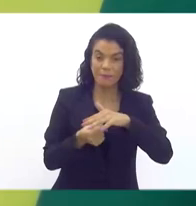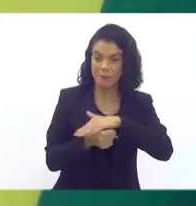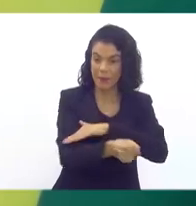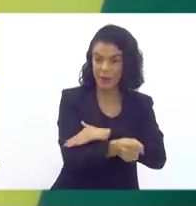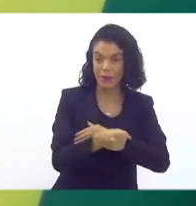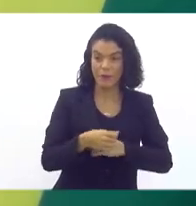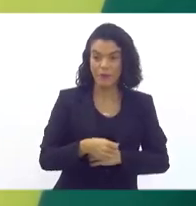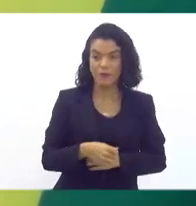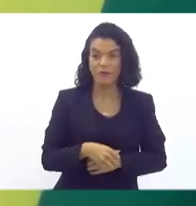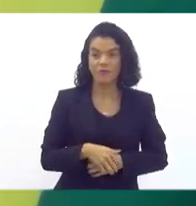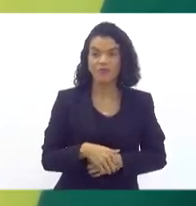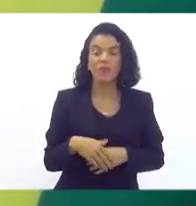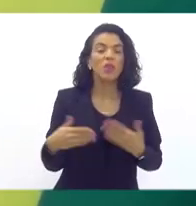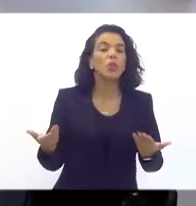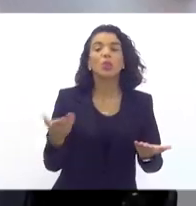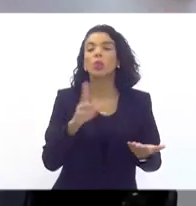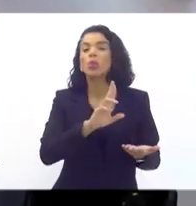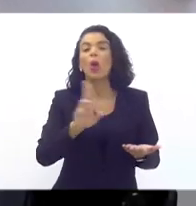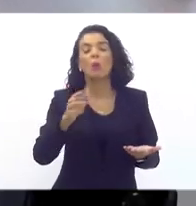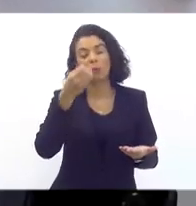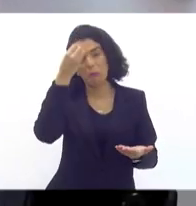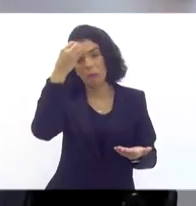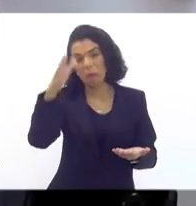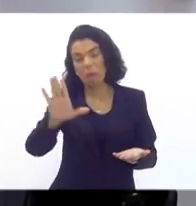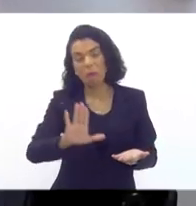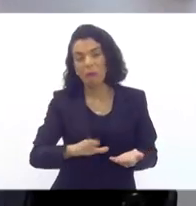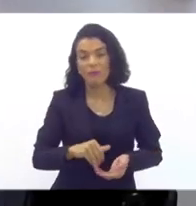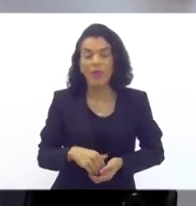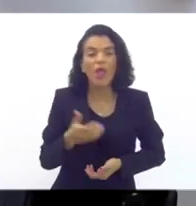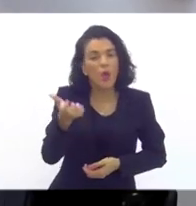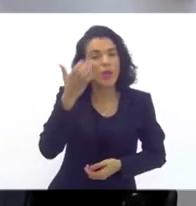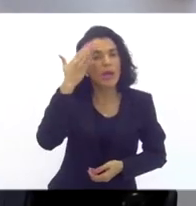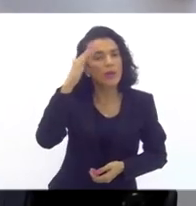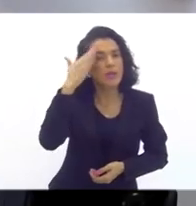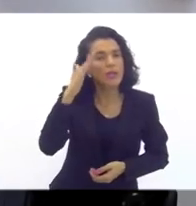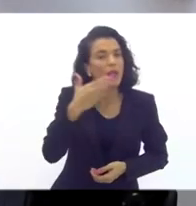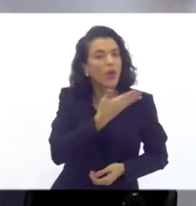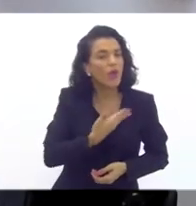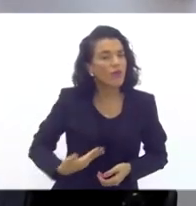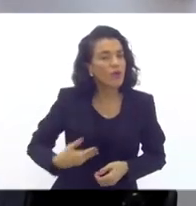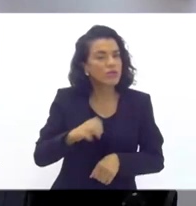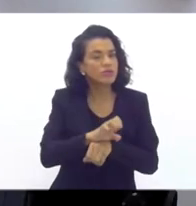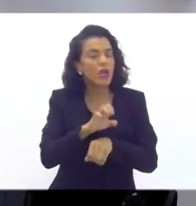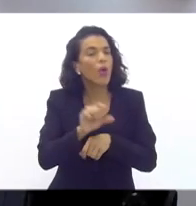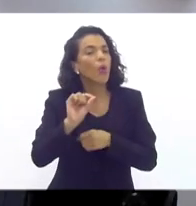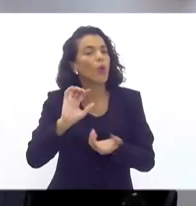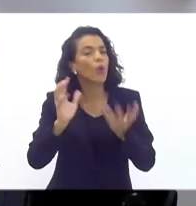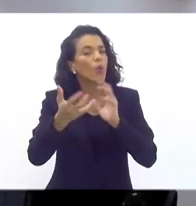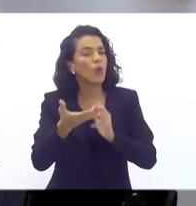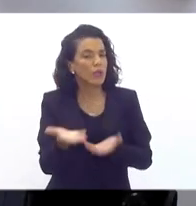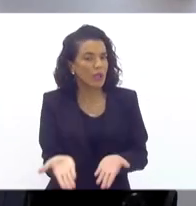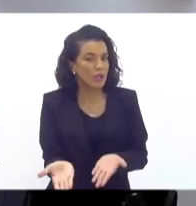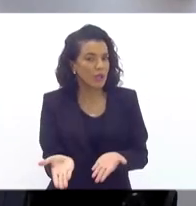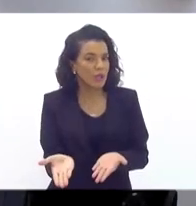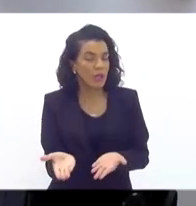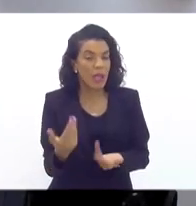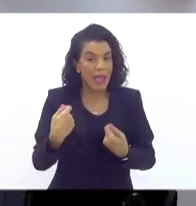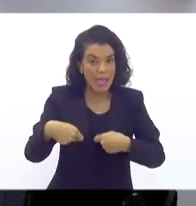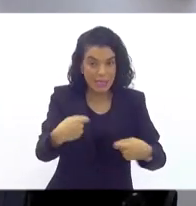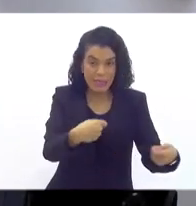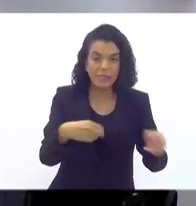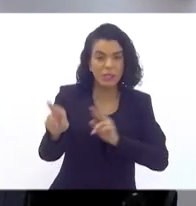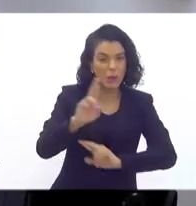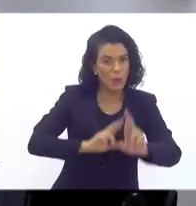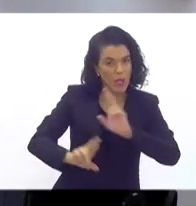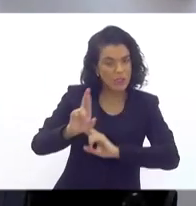em nome Sei lá de quem ou seja eu quero entender por parte do Governo do Estado O que que tá vendo É necessário uma